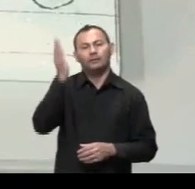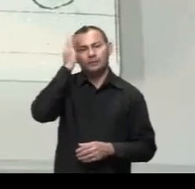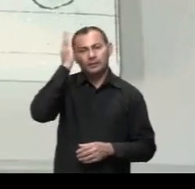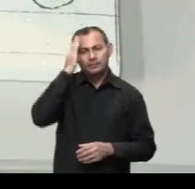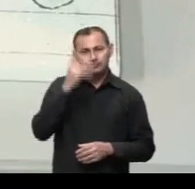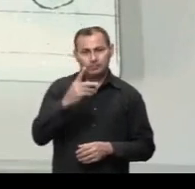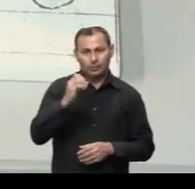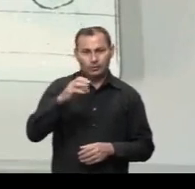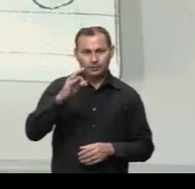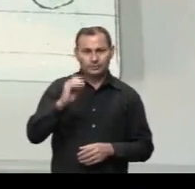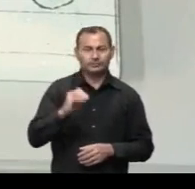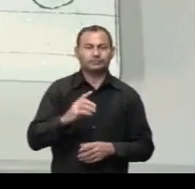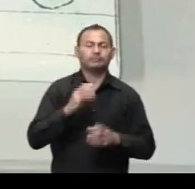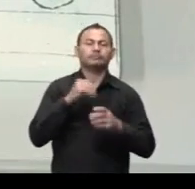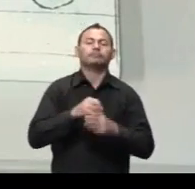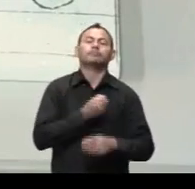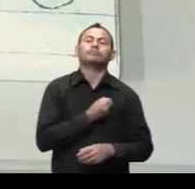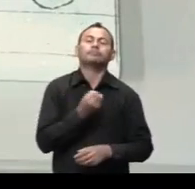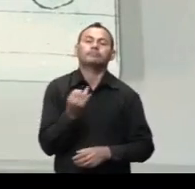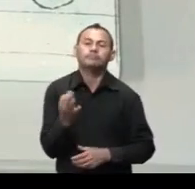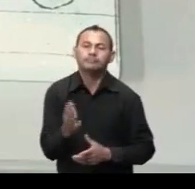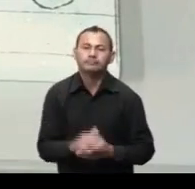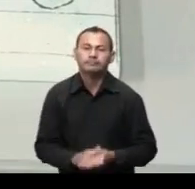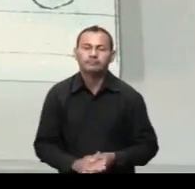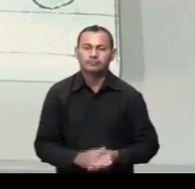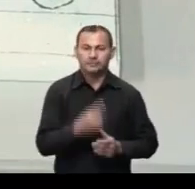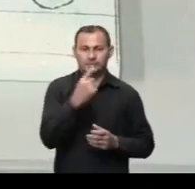que esse ponto aqui, ele está quanto? Ele está